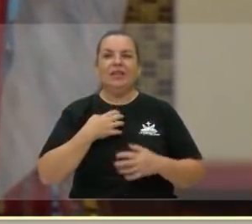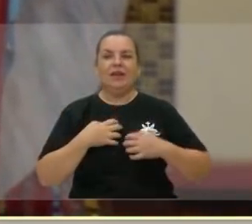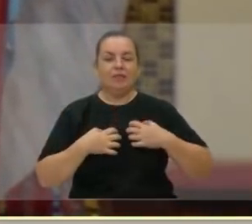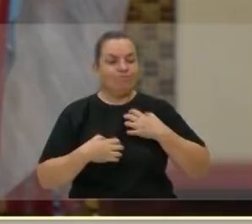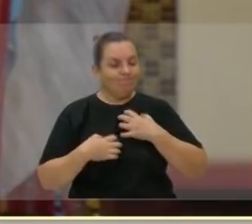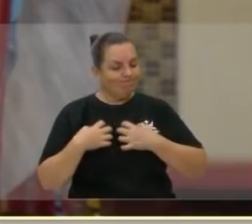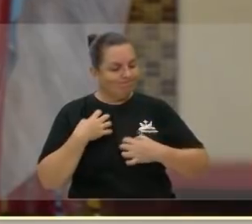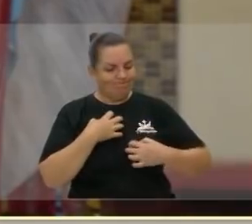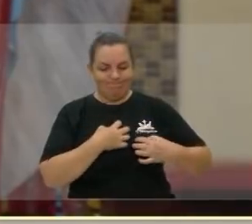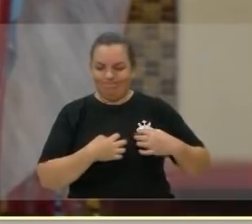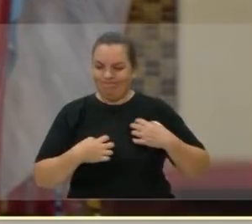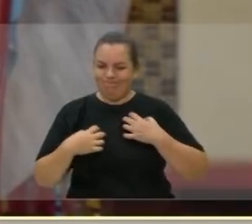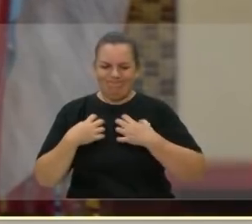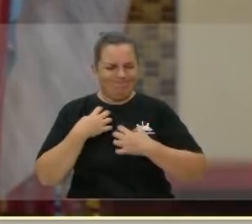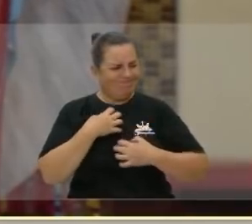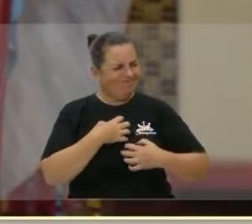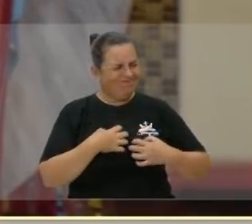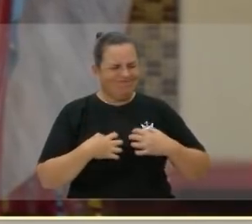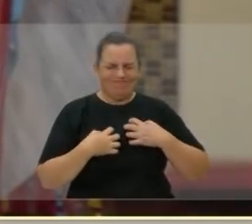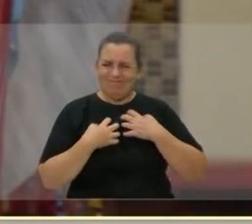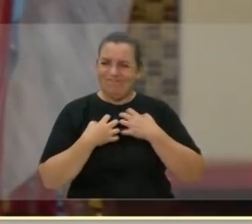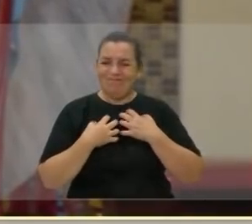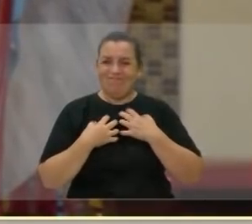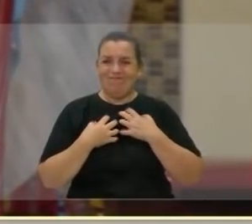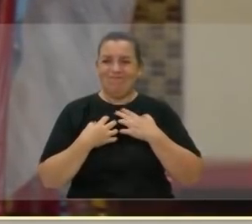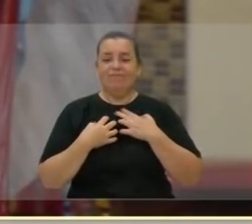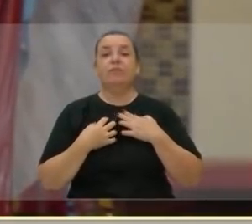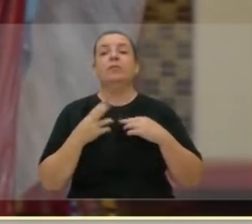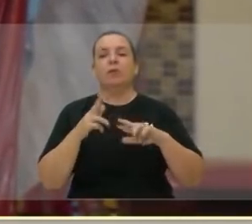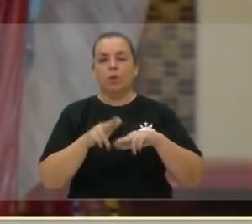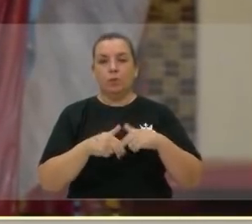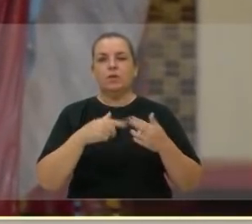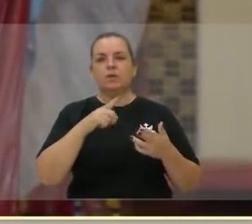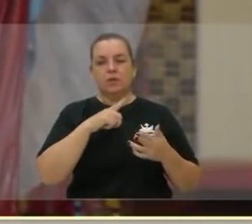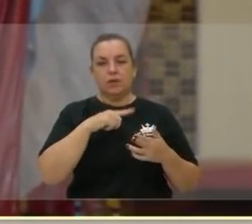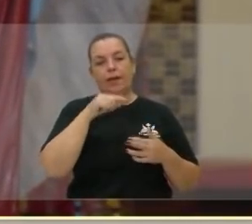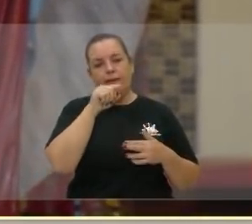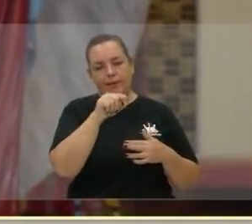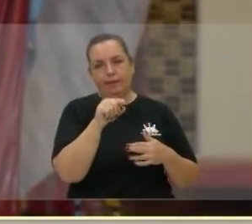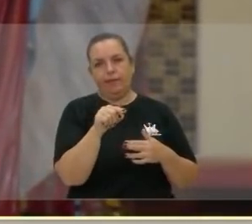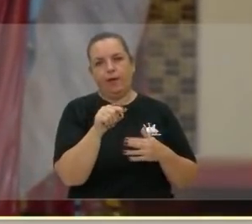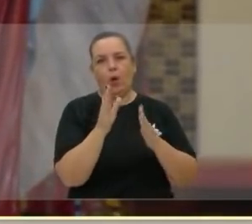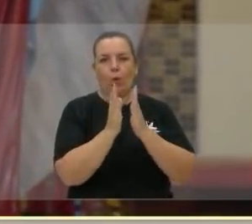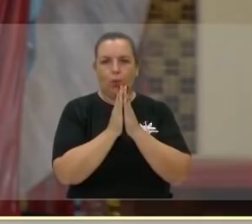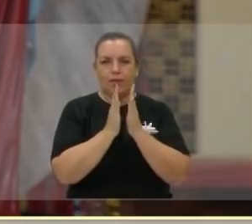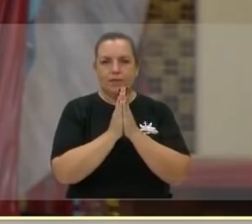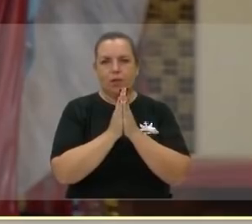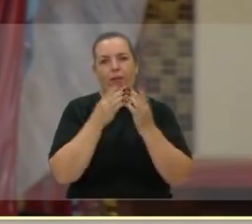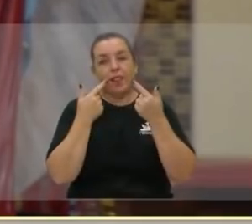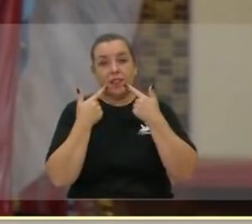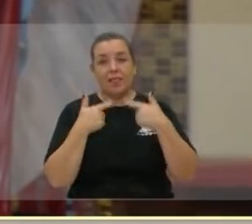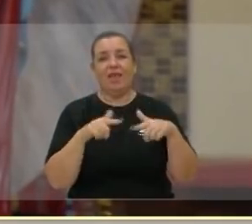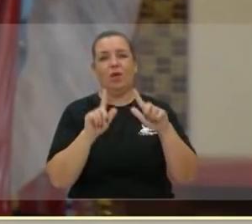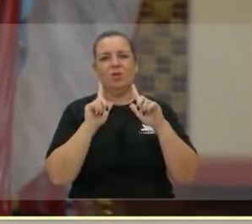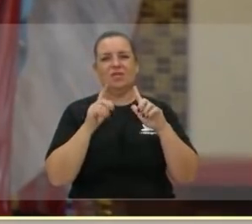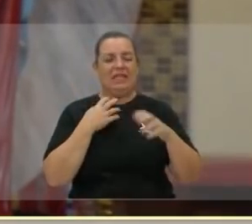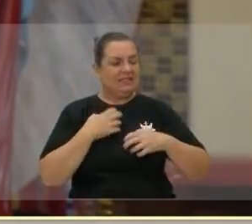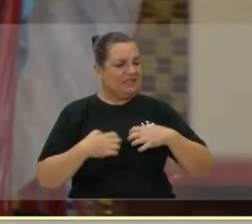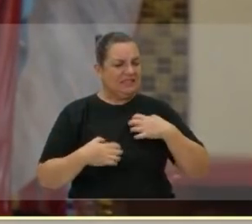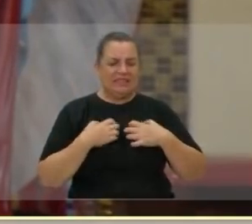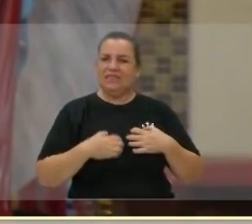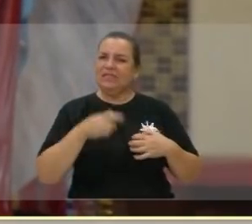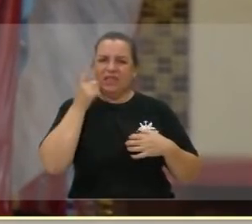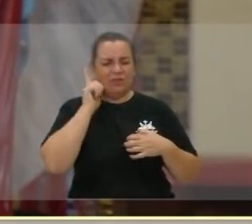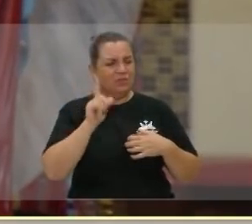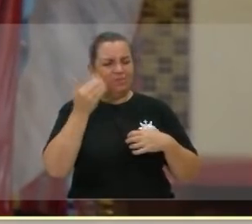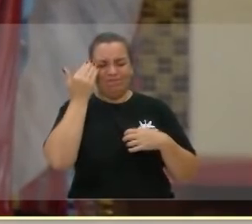nós gemidos, por isso também ali uma alusão à oração em línguas, gemidos